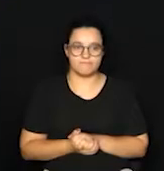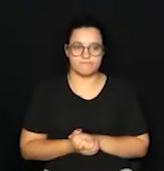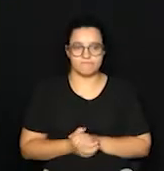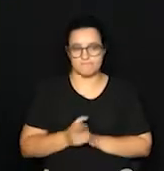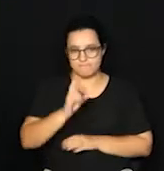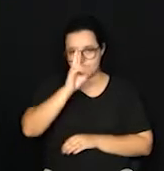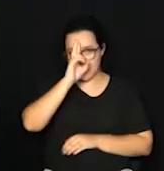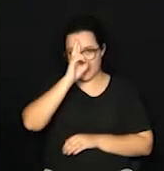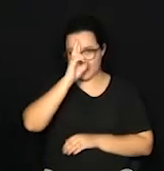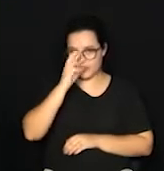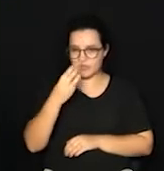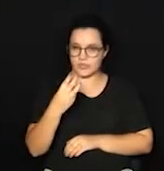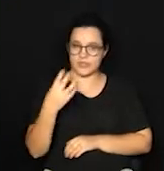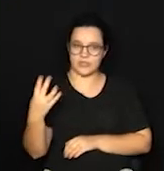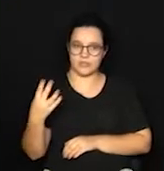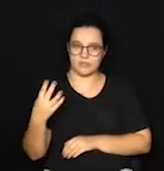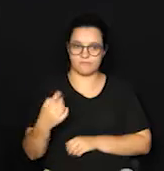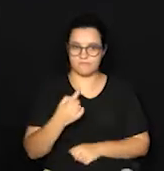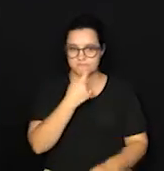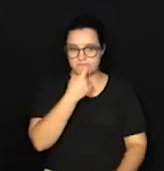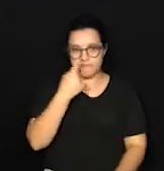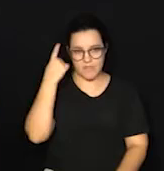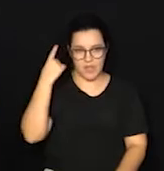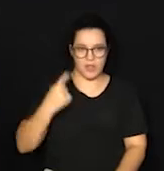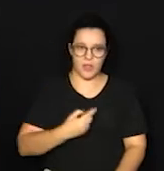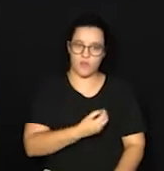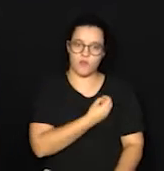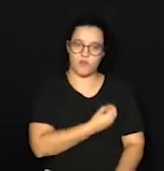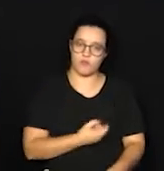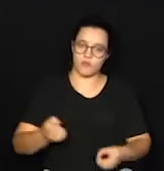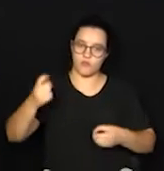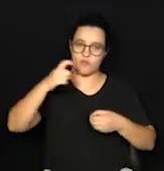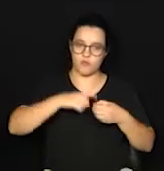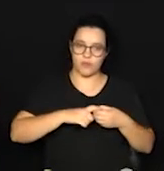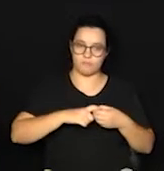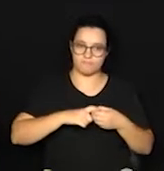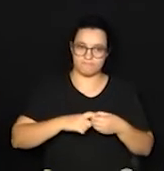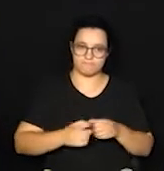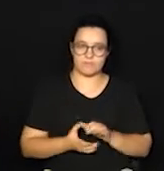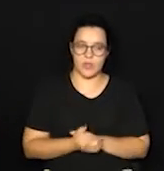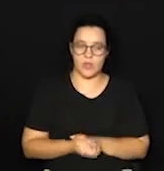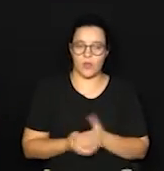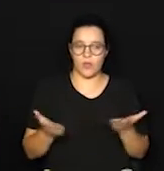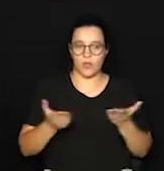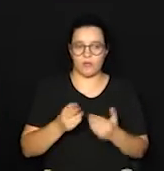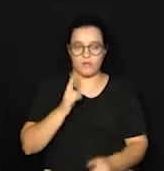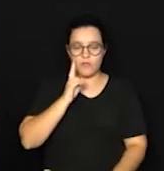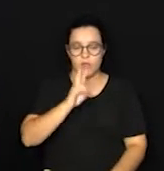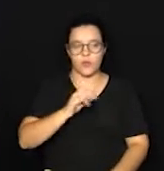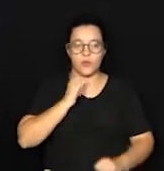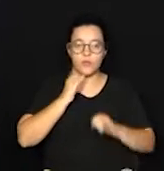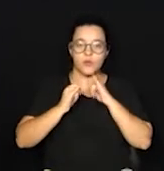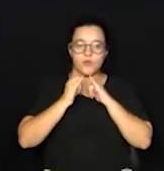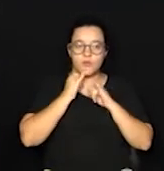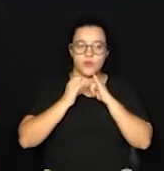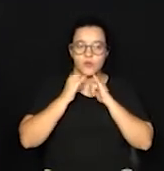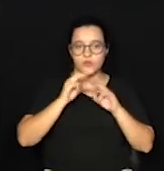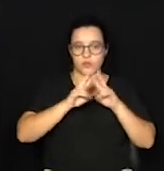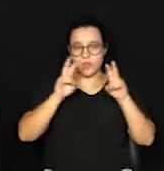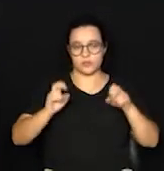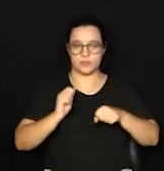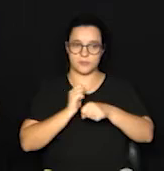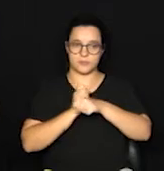Meio-dia e 34, a Mina Abreu já está de volta aos nossos estúdios. A gente viu aí algumas informações sobre a pandemia